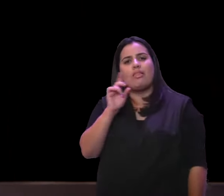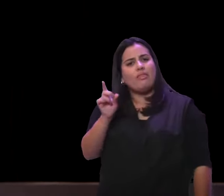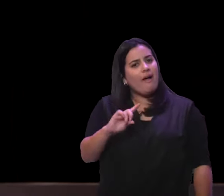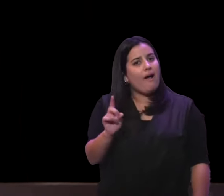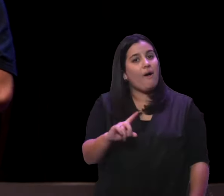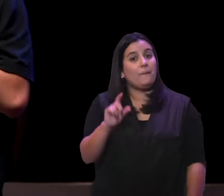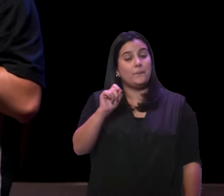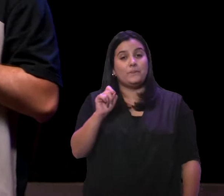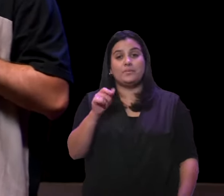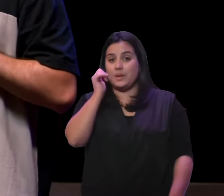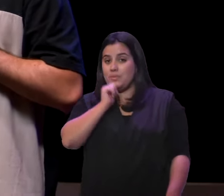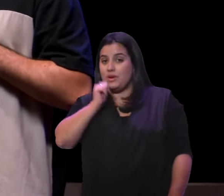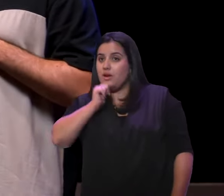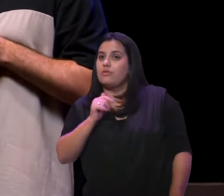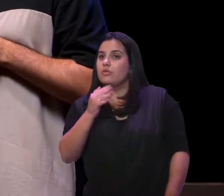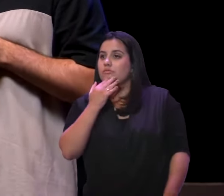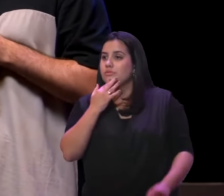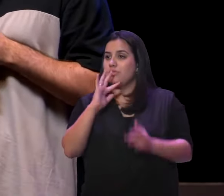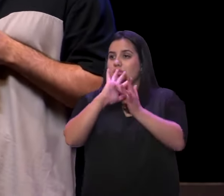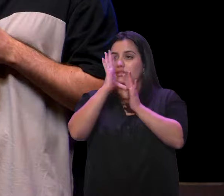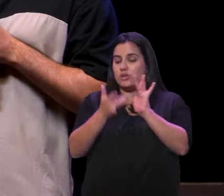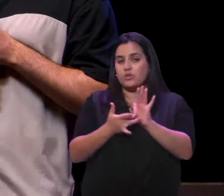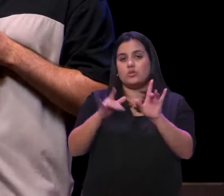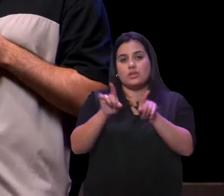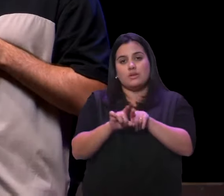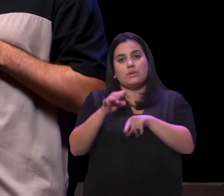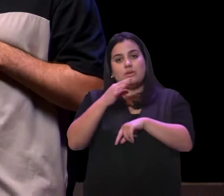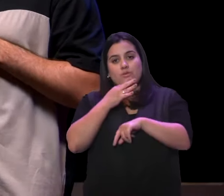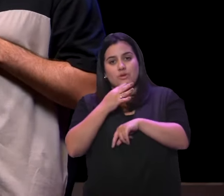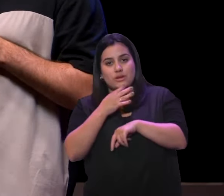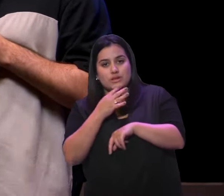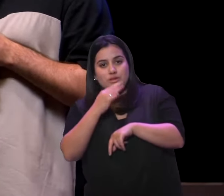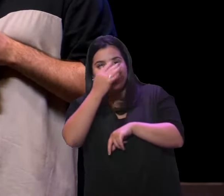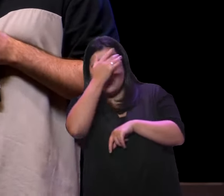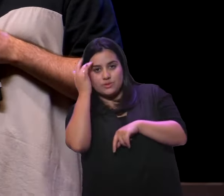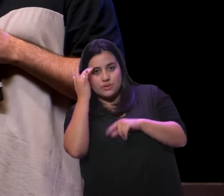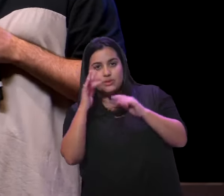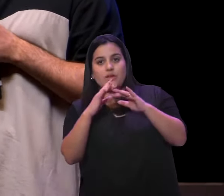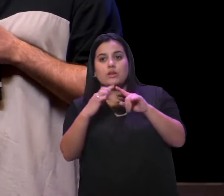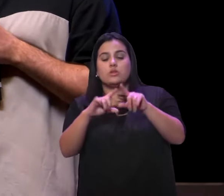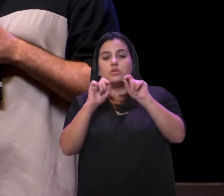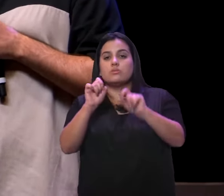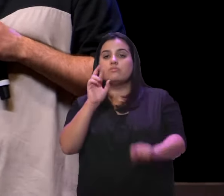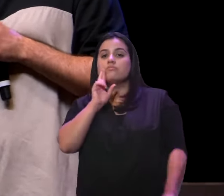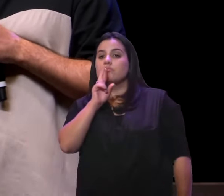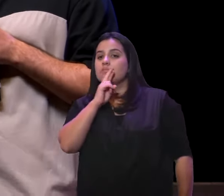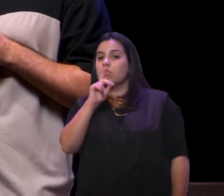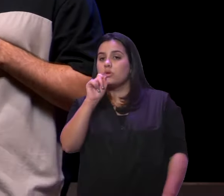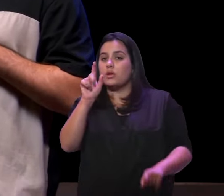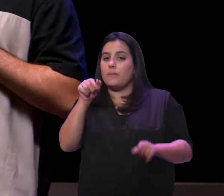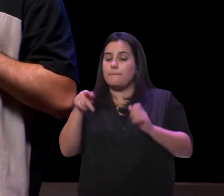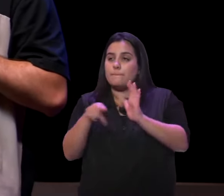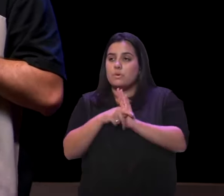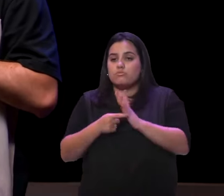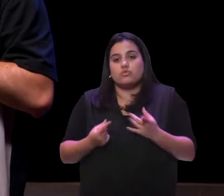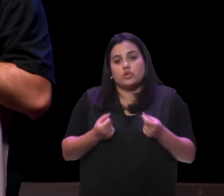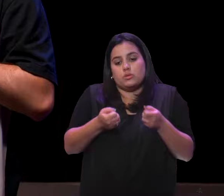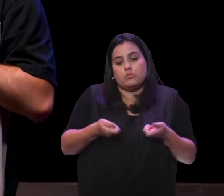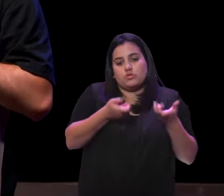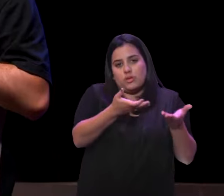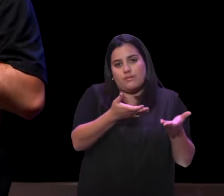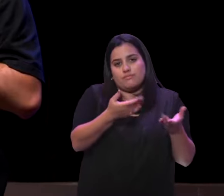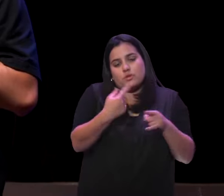conhecendo a Jesus e conhecendo as pessoas da igreja, a cantina virou o sustento dela. Ela estava desempregada, sem o que fazer, e um pastor